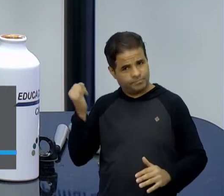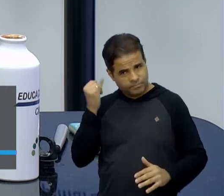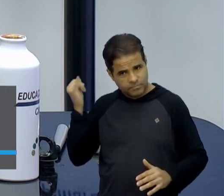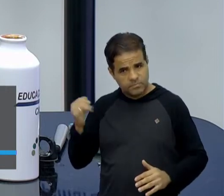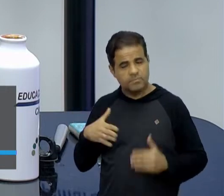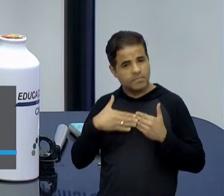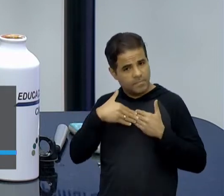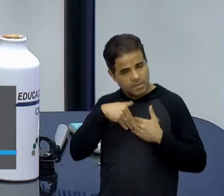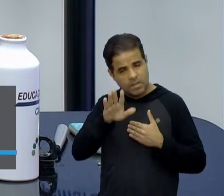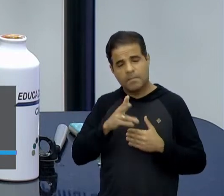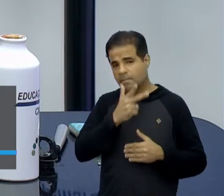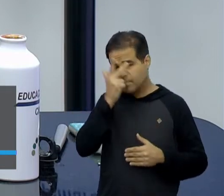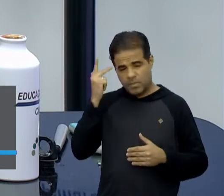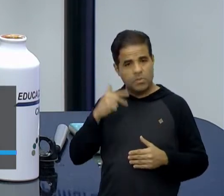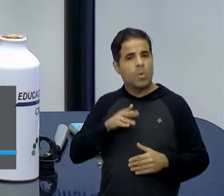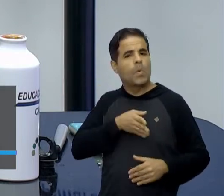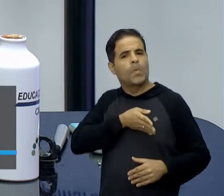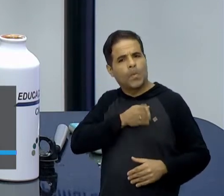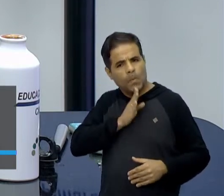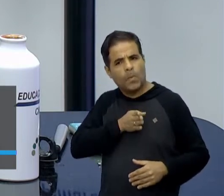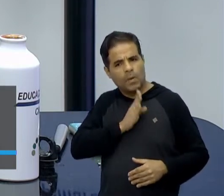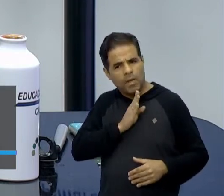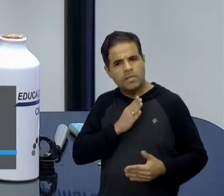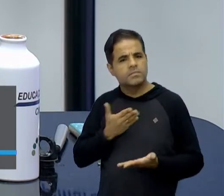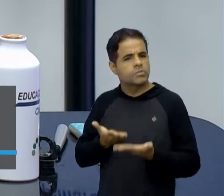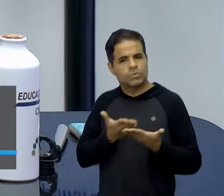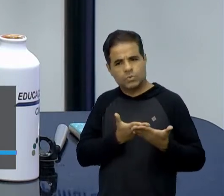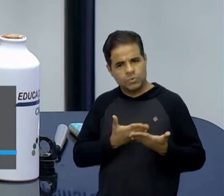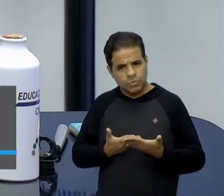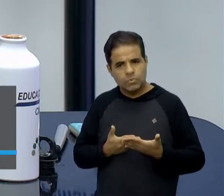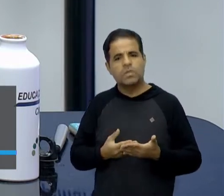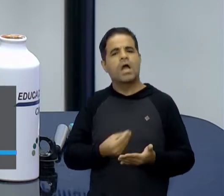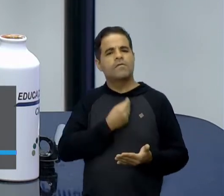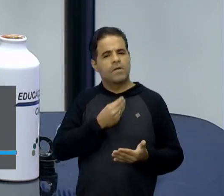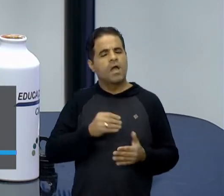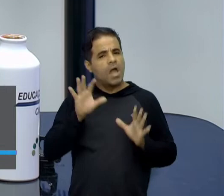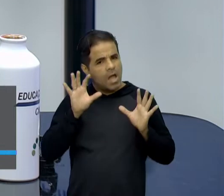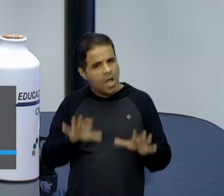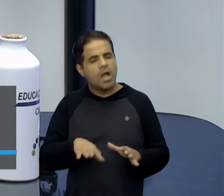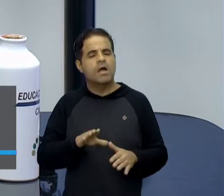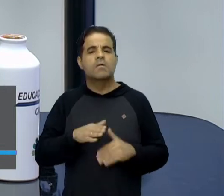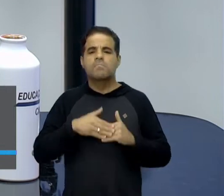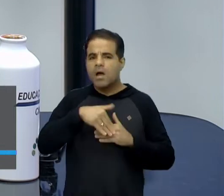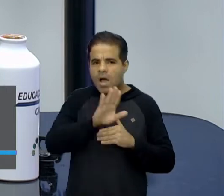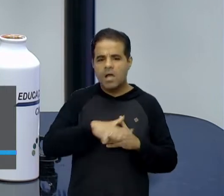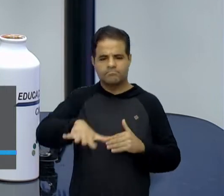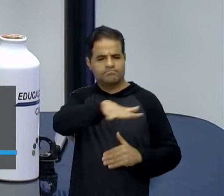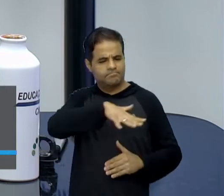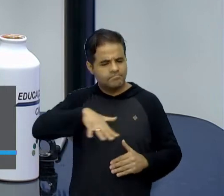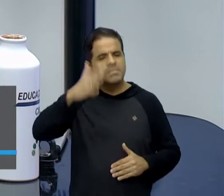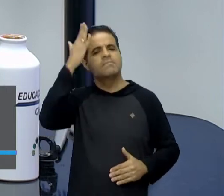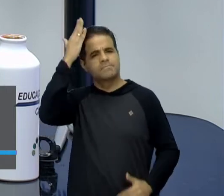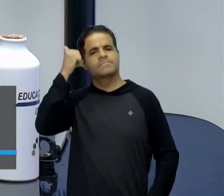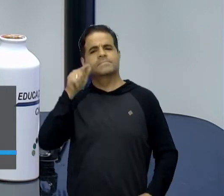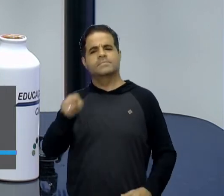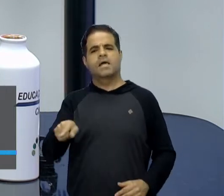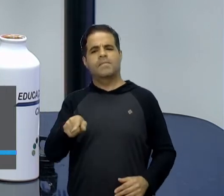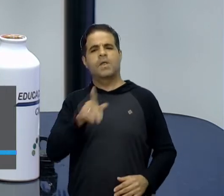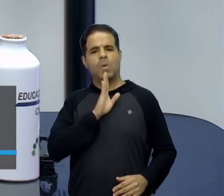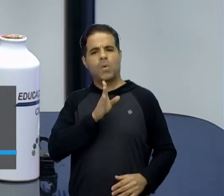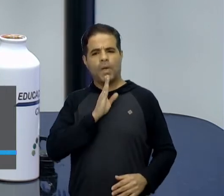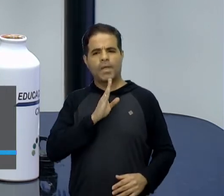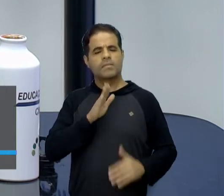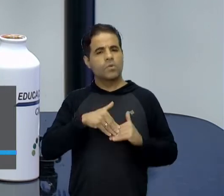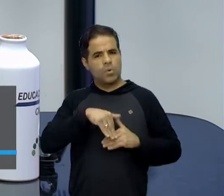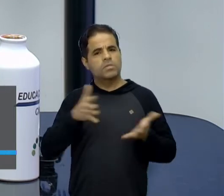estuda. Então, a pessoa que conhece, estuda e vivencia um pouquinho desse meio, sabe que hoje nós